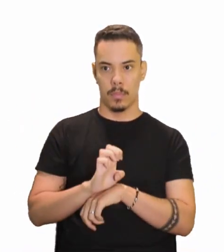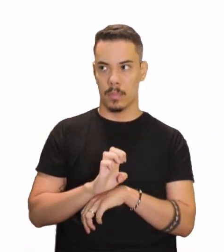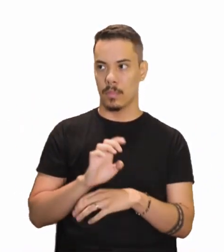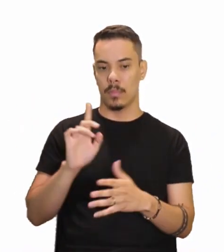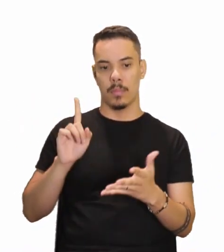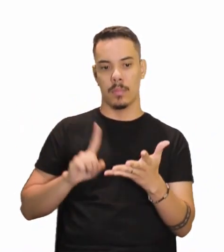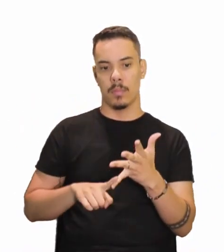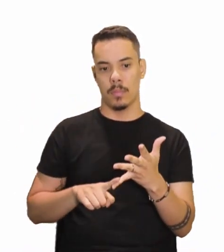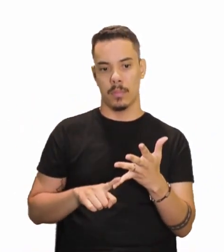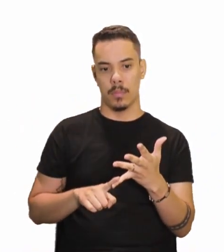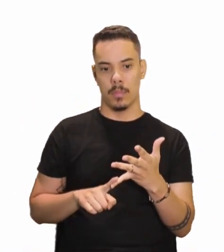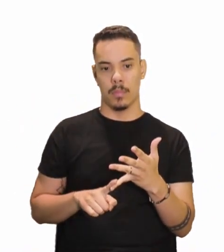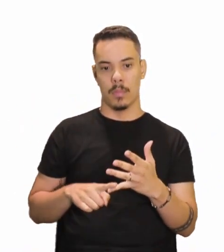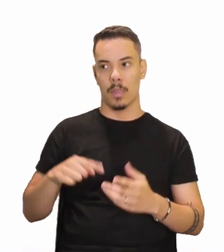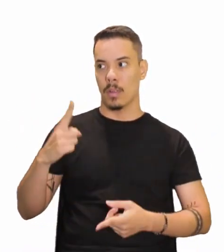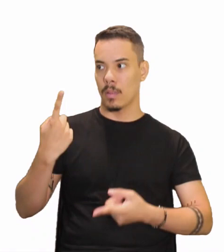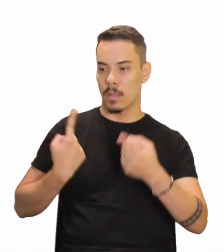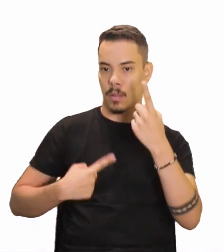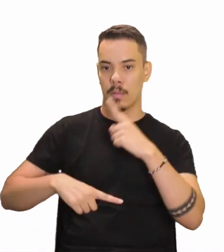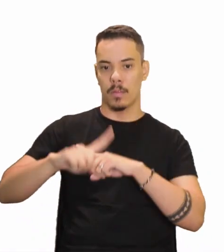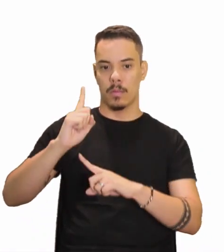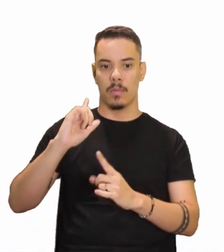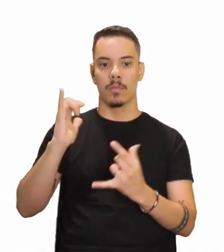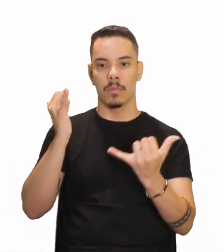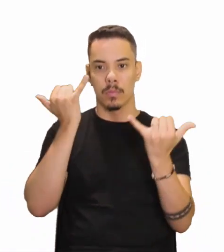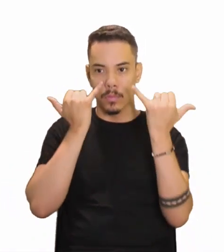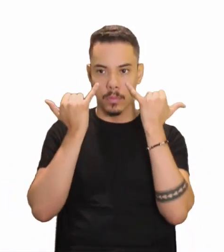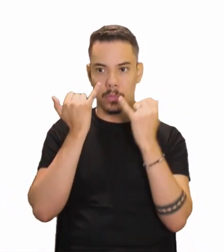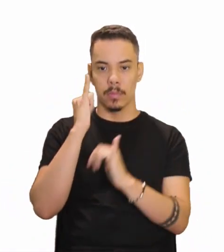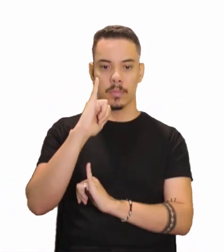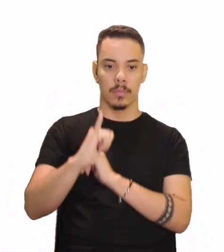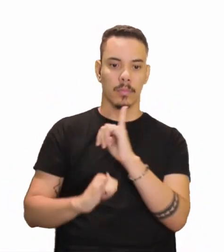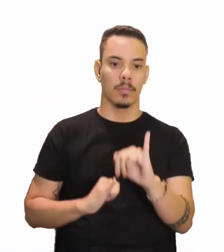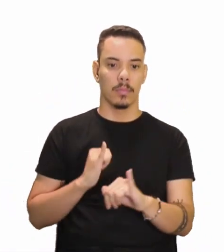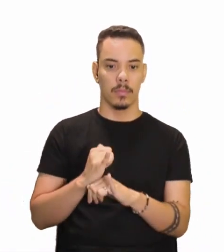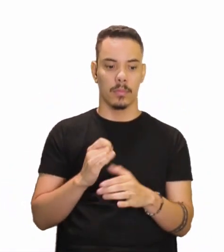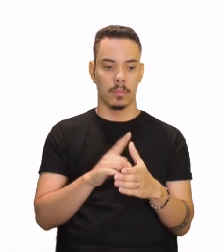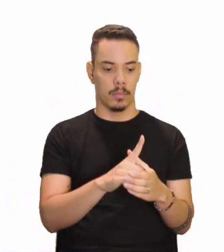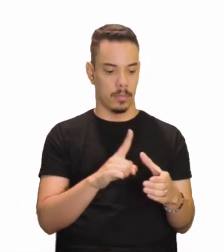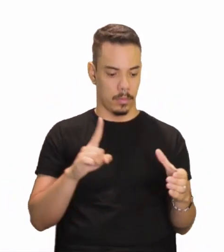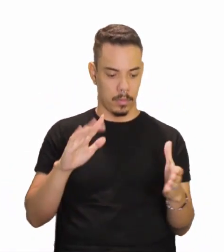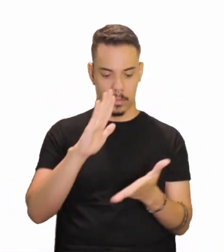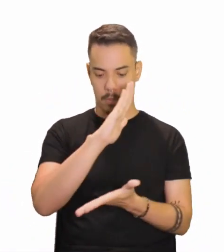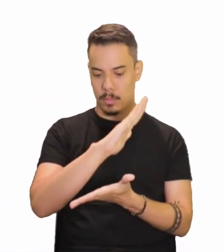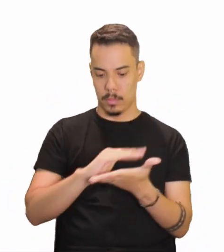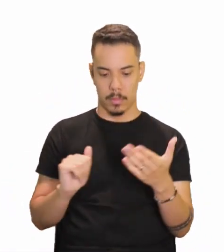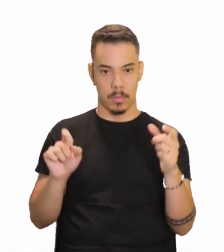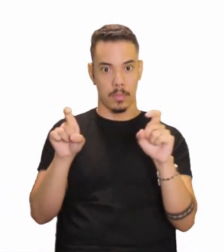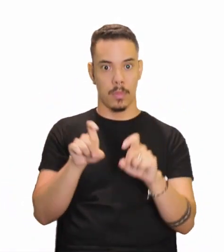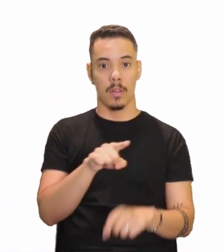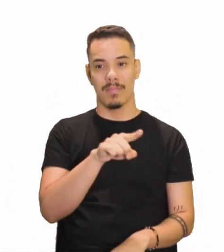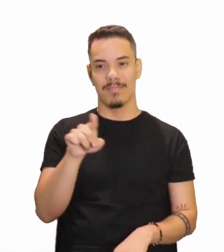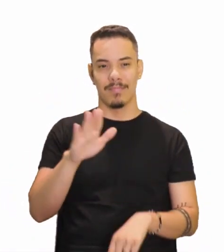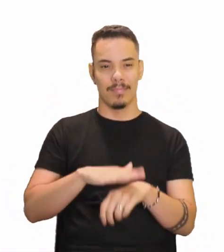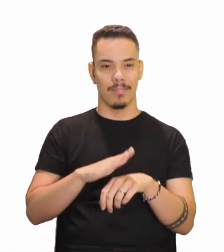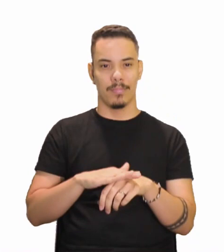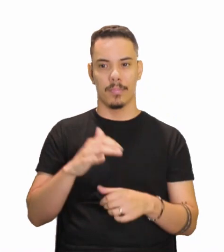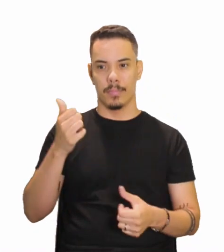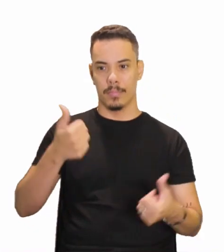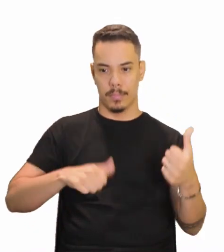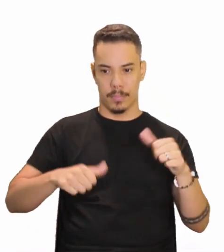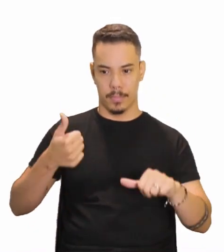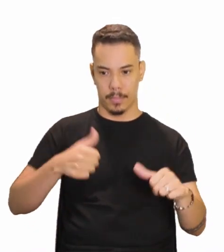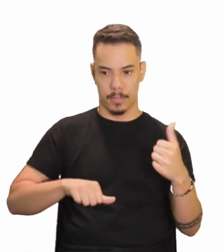o e Revolução informática EA exclusão digital você analisa aí